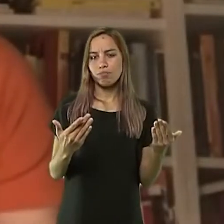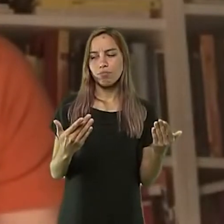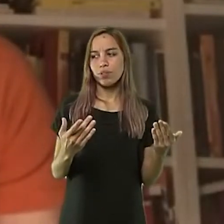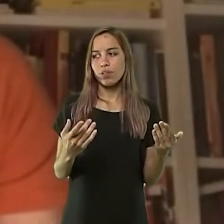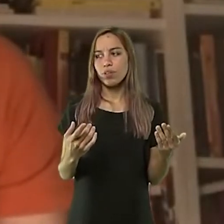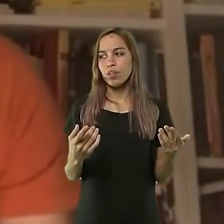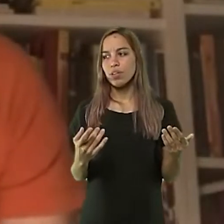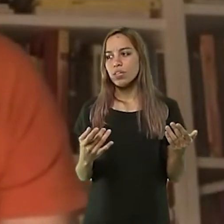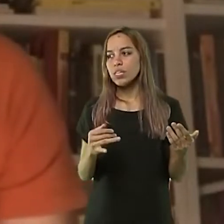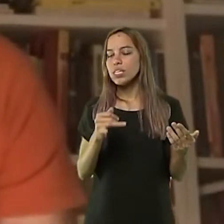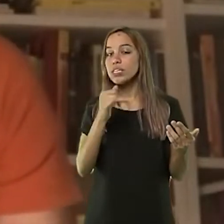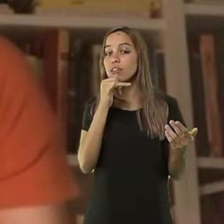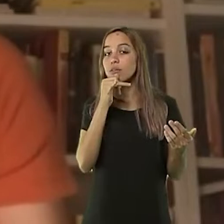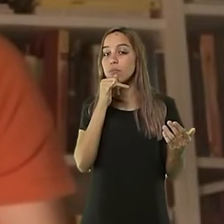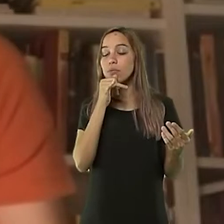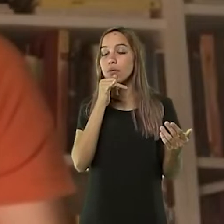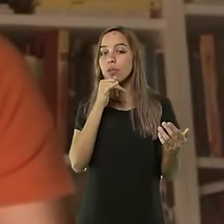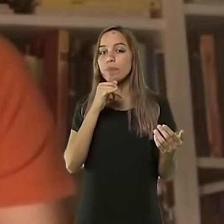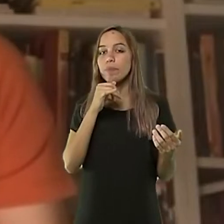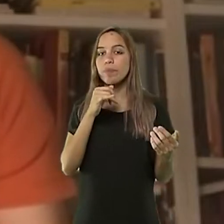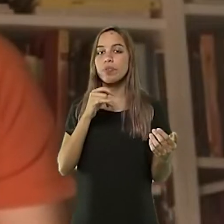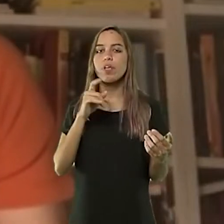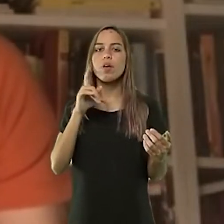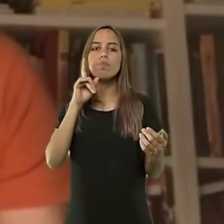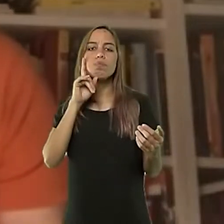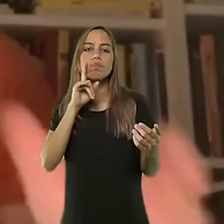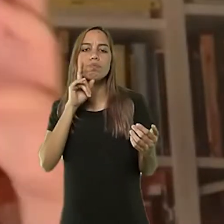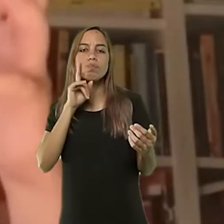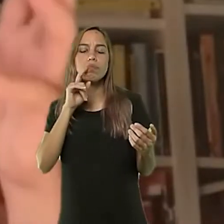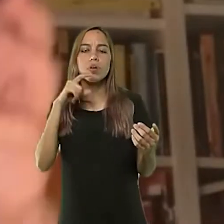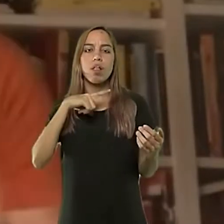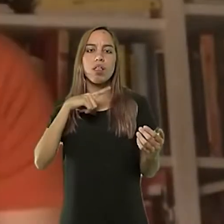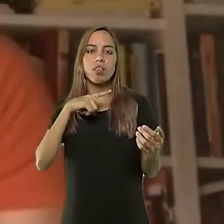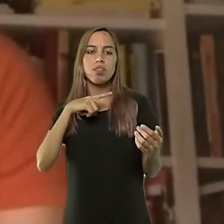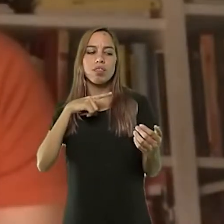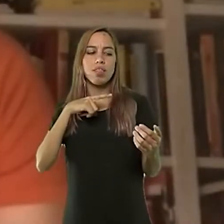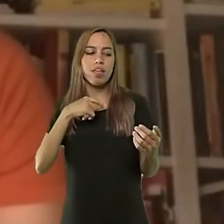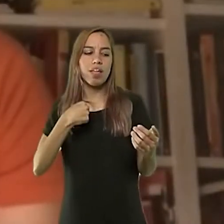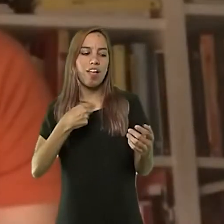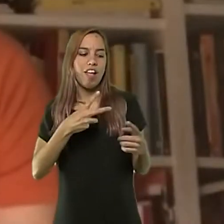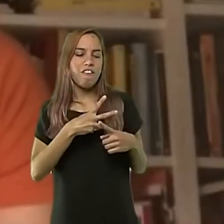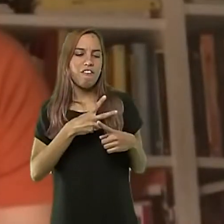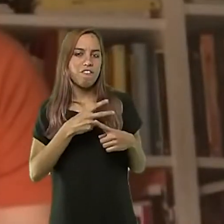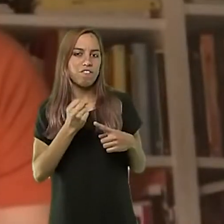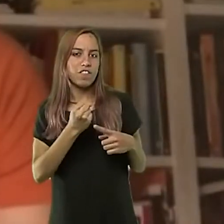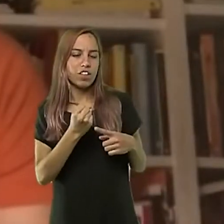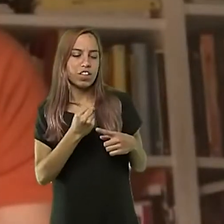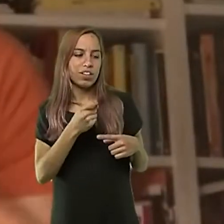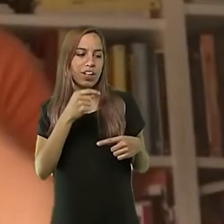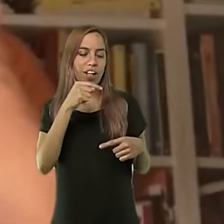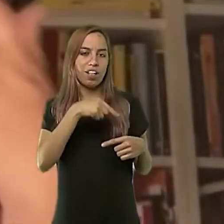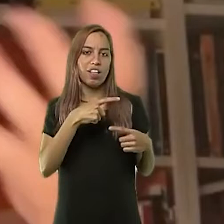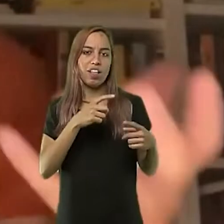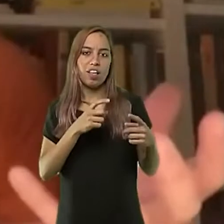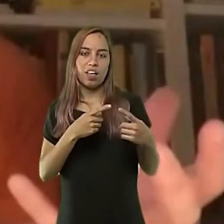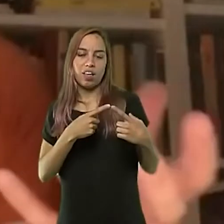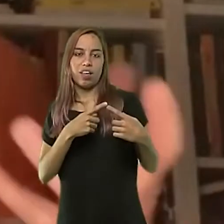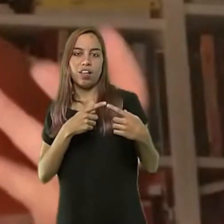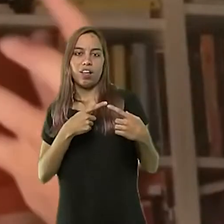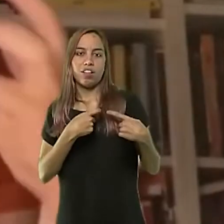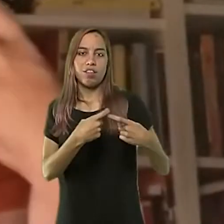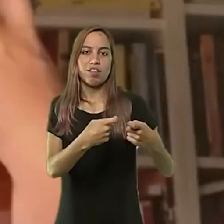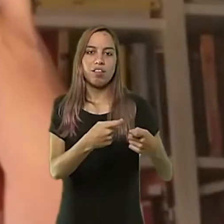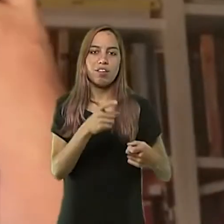para tentar ter alguma vantagem na Guerra Fria. E a ideia deles foi tentar cativar os